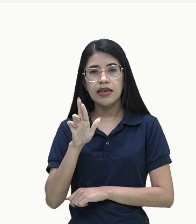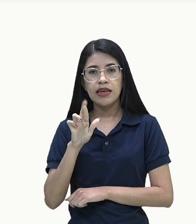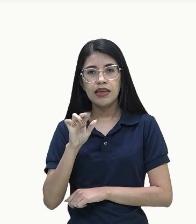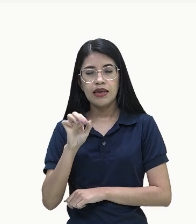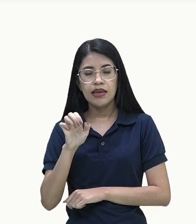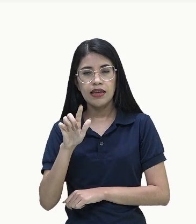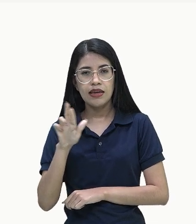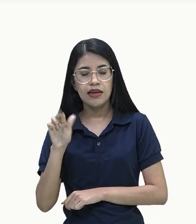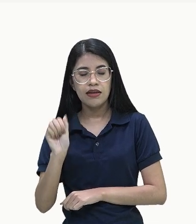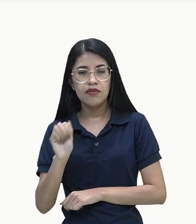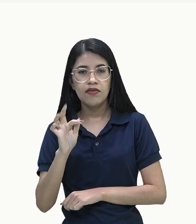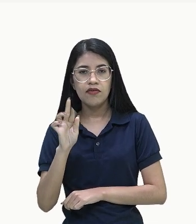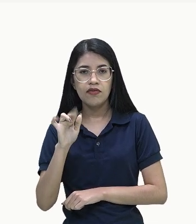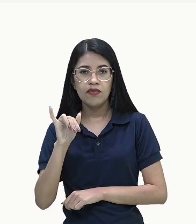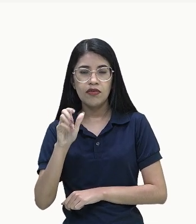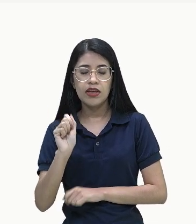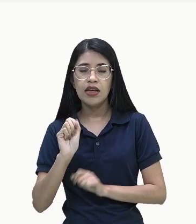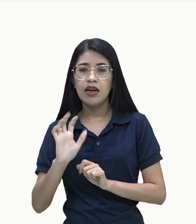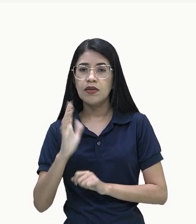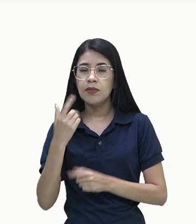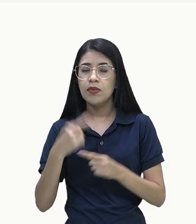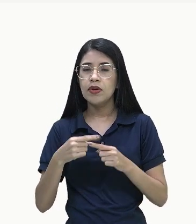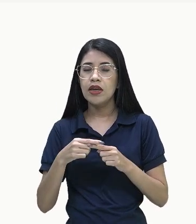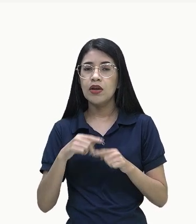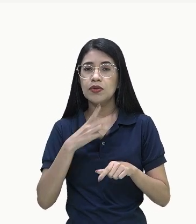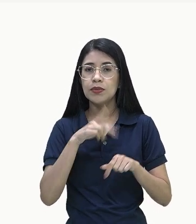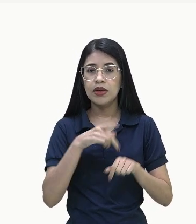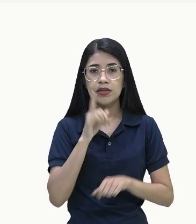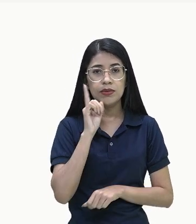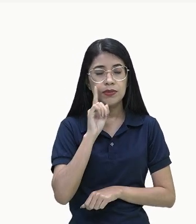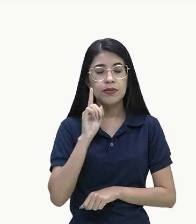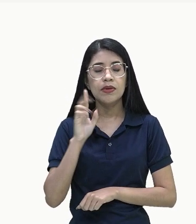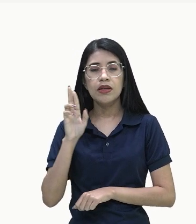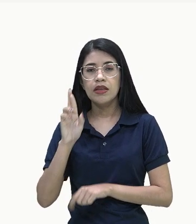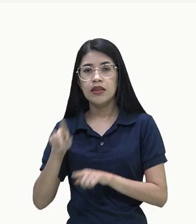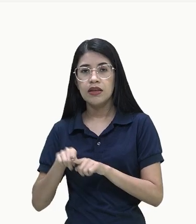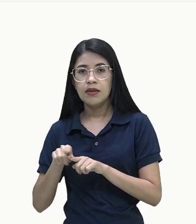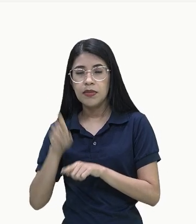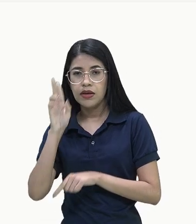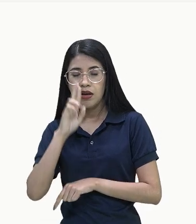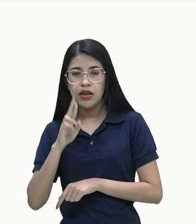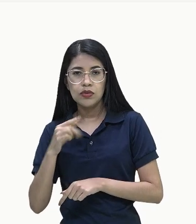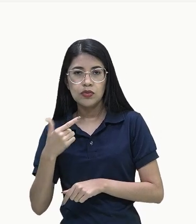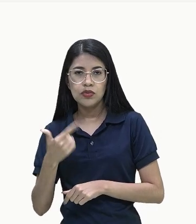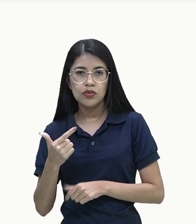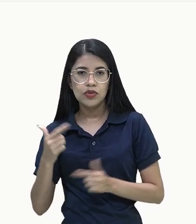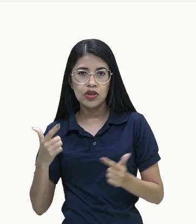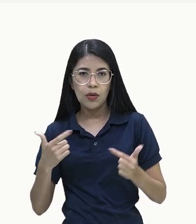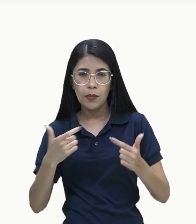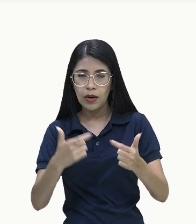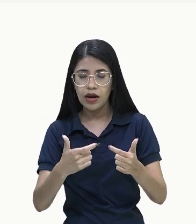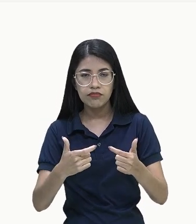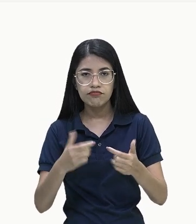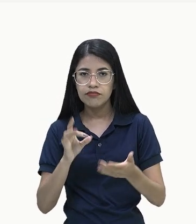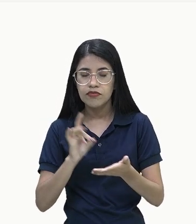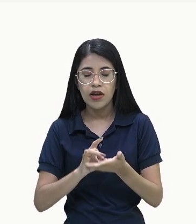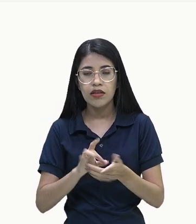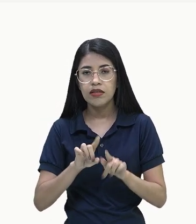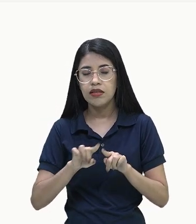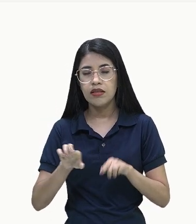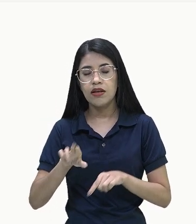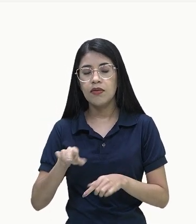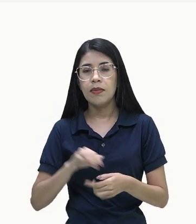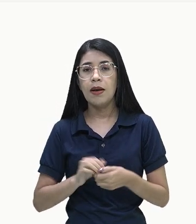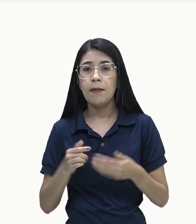dessas superpotências, Estados Unidos e União Soviética, não se enfrentarem de forma direta. Mas a gente vai ver no decorrer